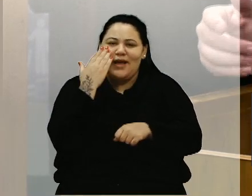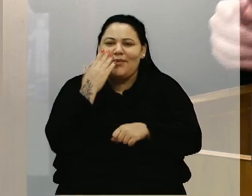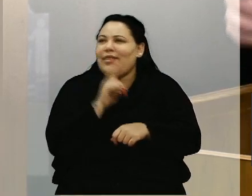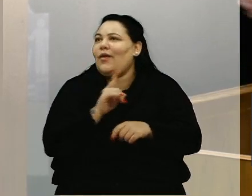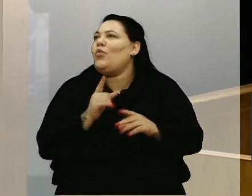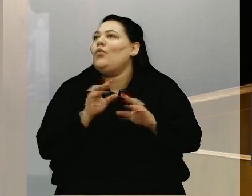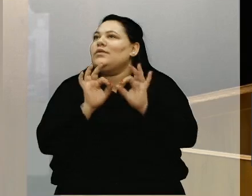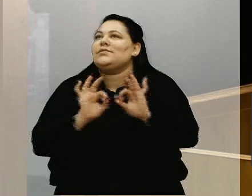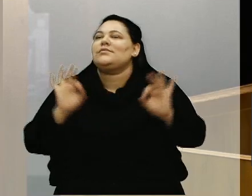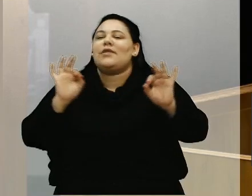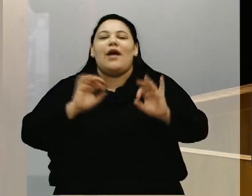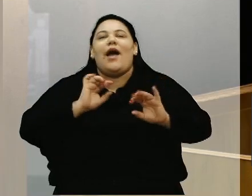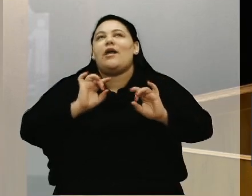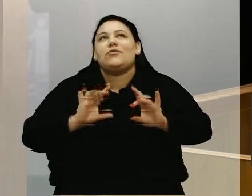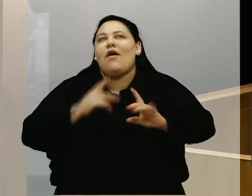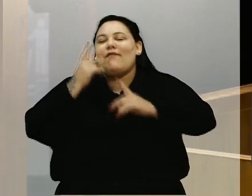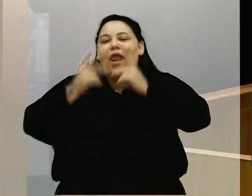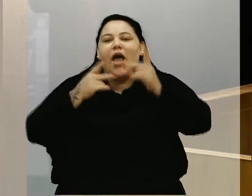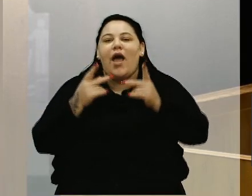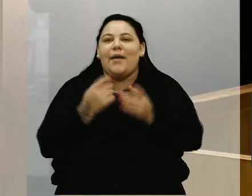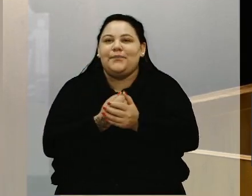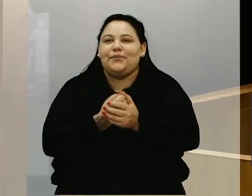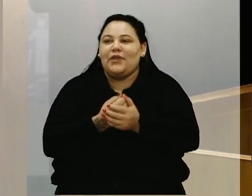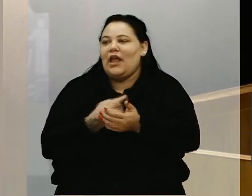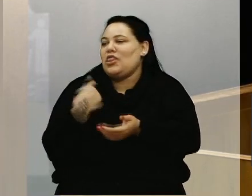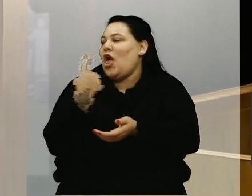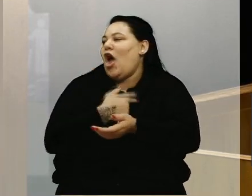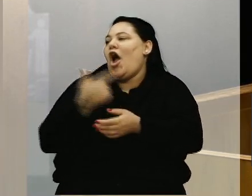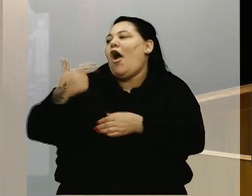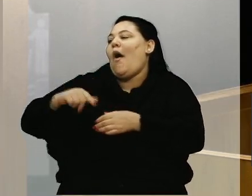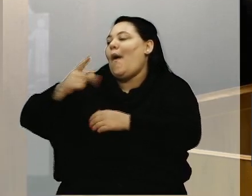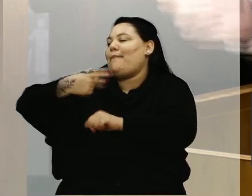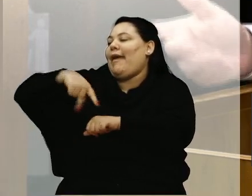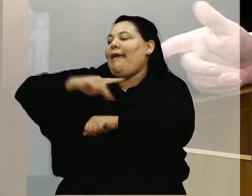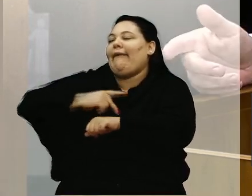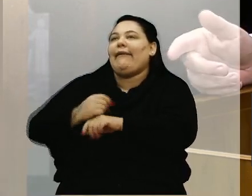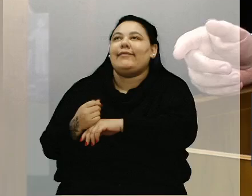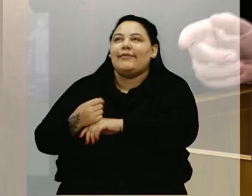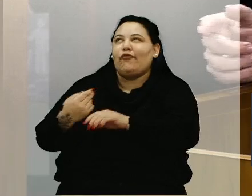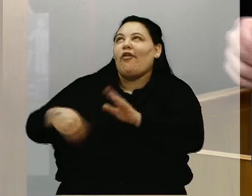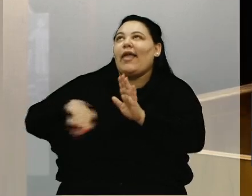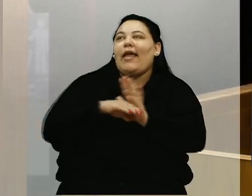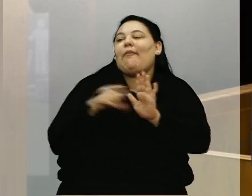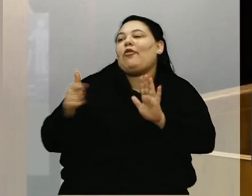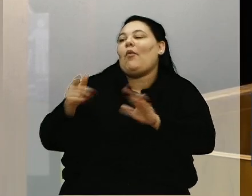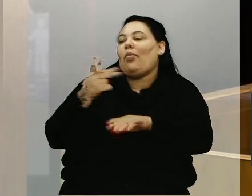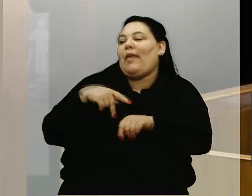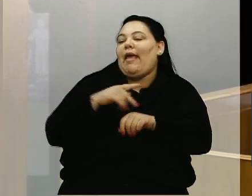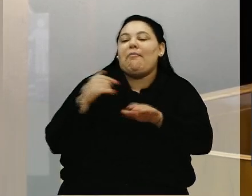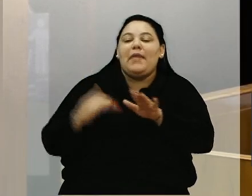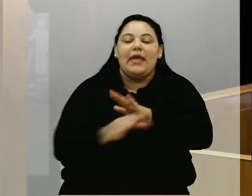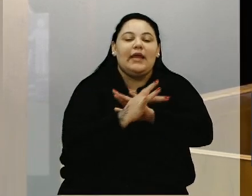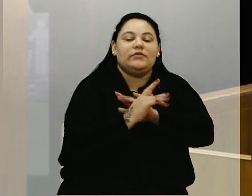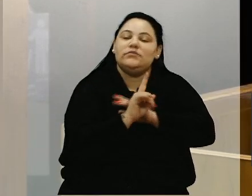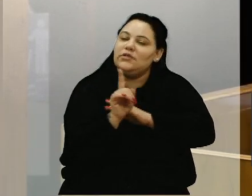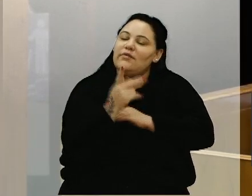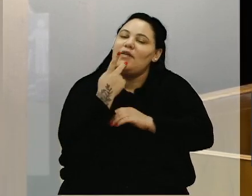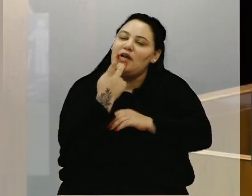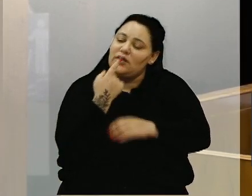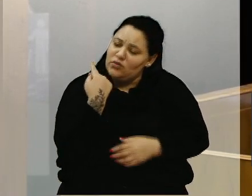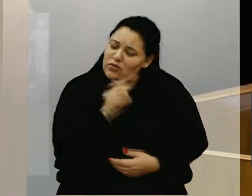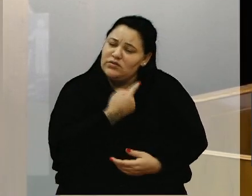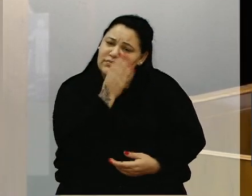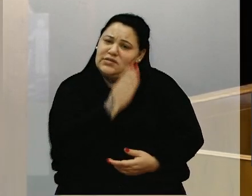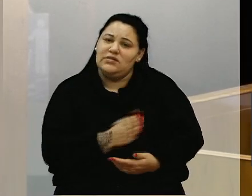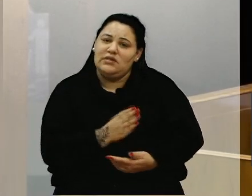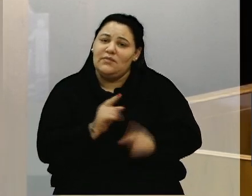simplesmente dizer somos de outro país ou viemos de outro país. Dizer que nós somos brasileiros, mas